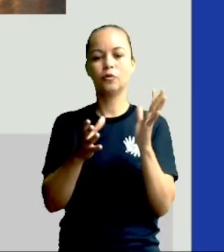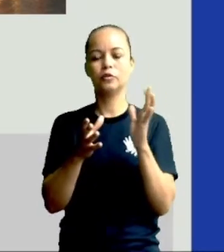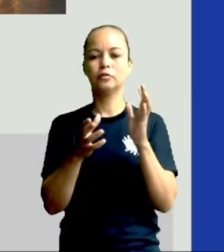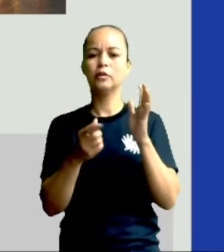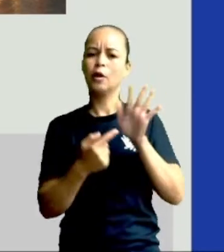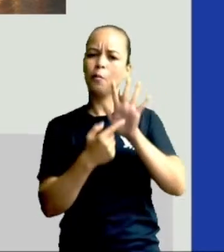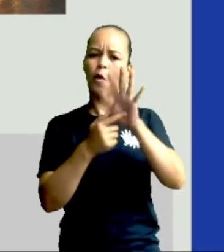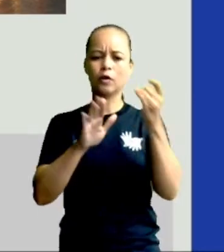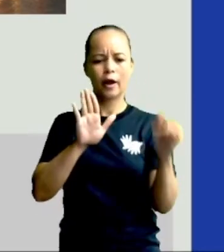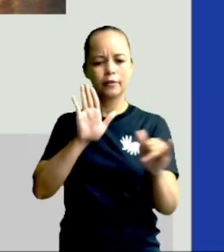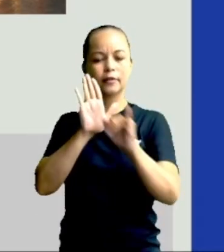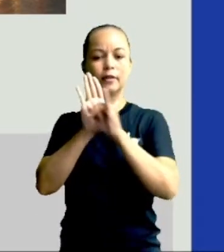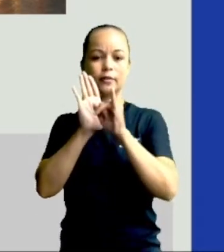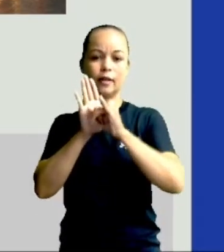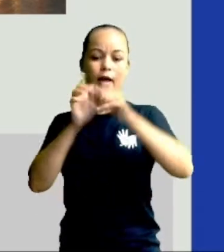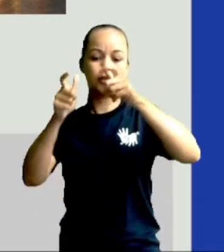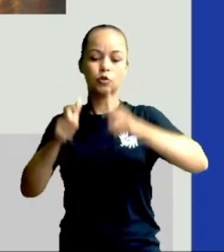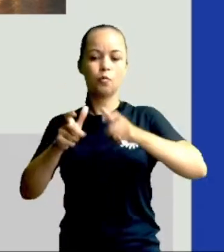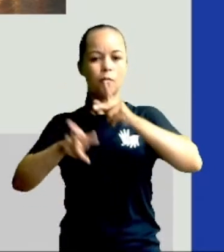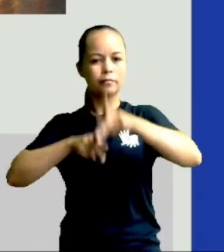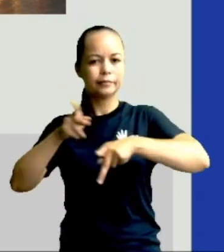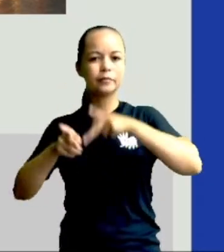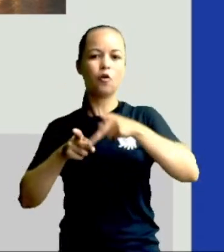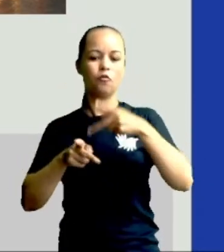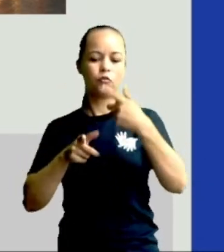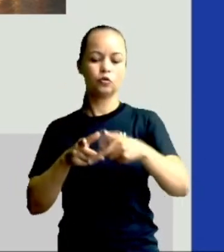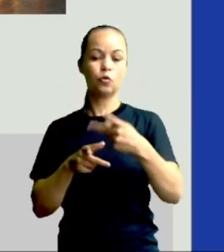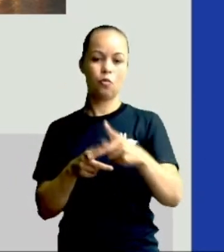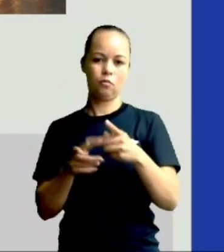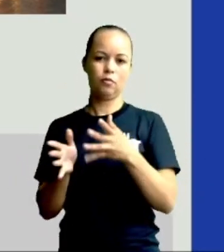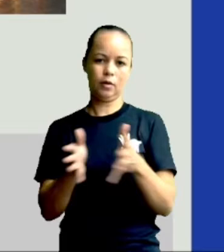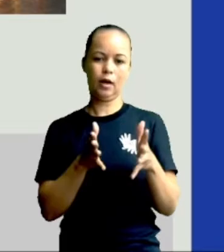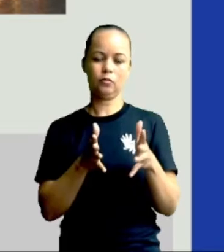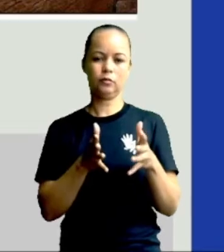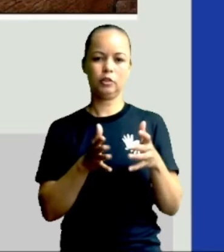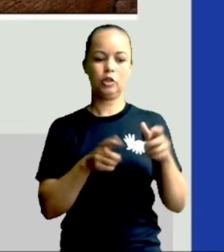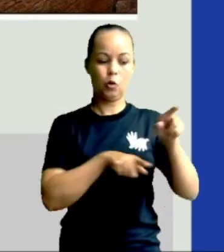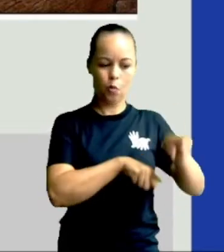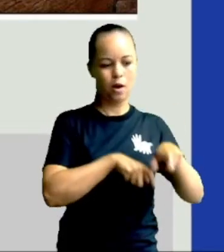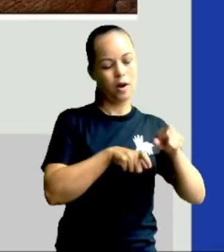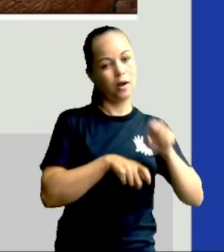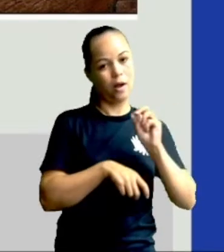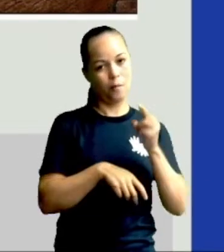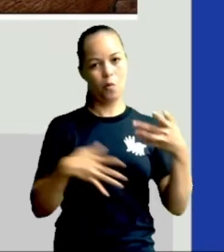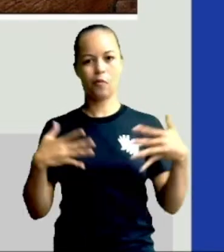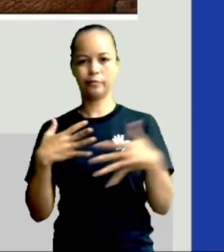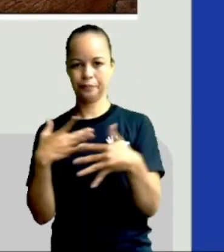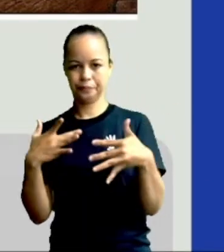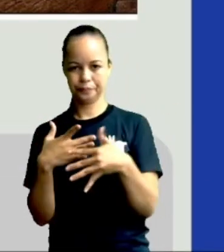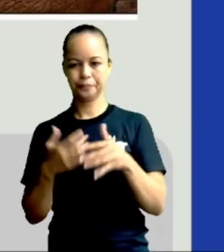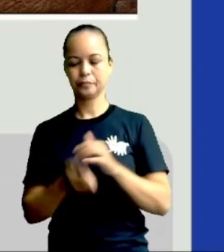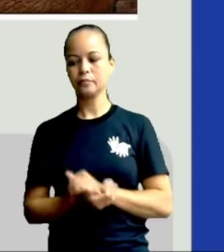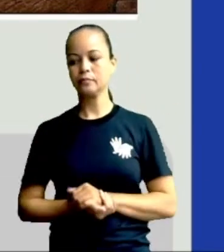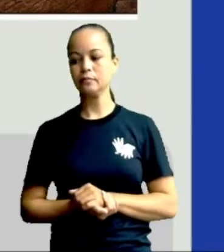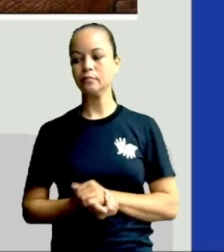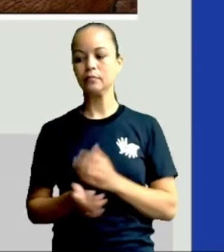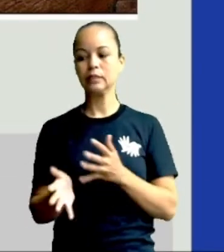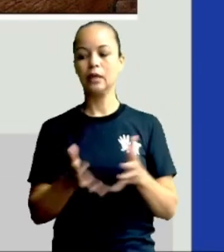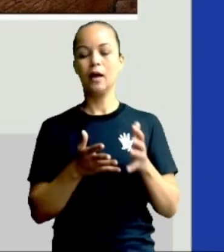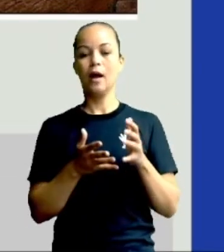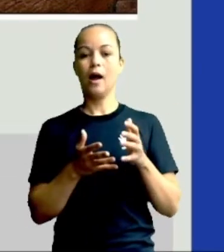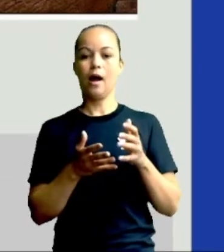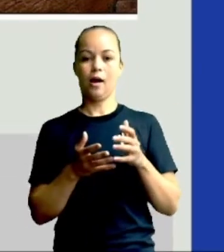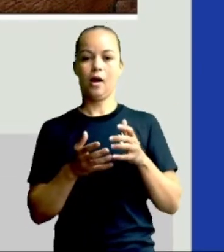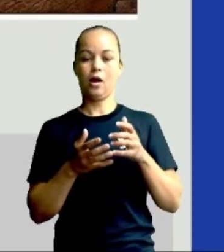identidade do povo daquele local, seja no campo ou na cidade. As obras artísticas podem